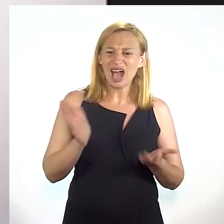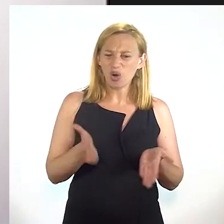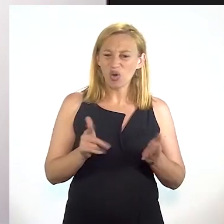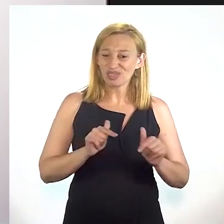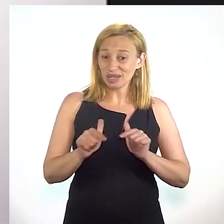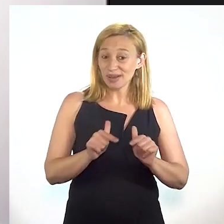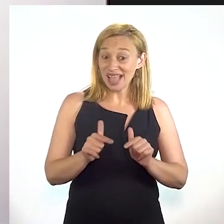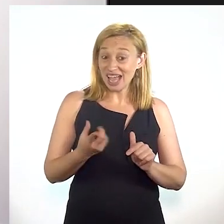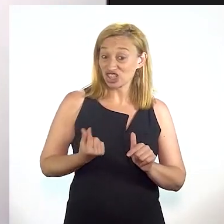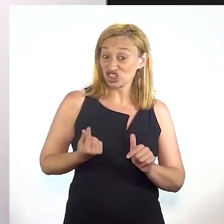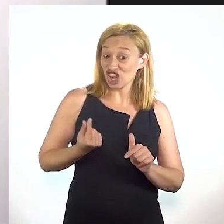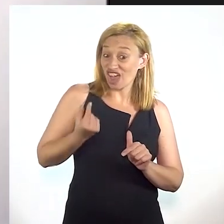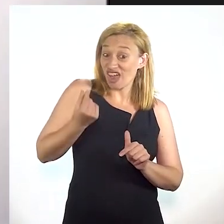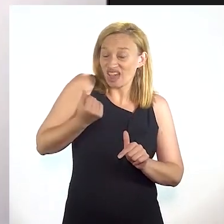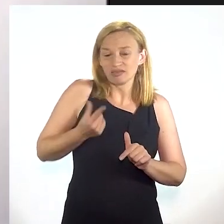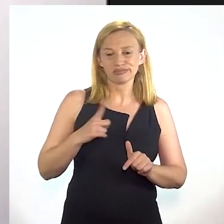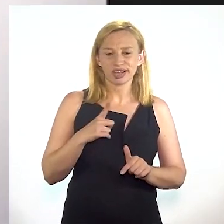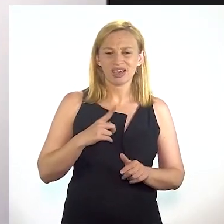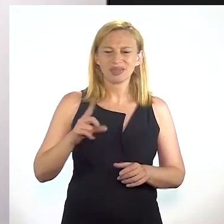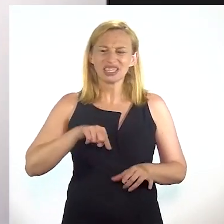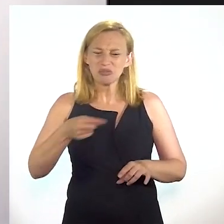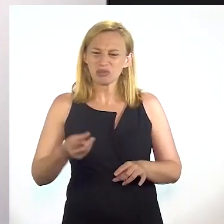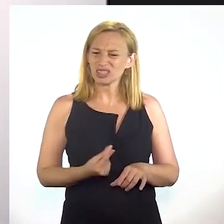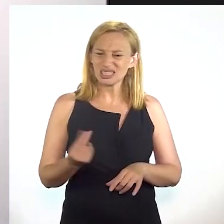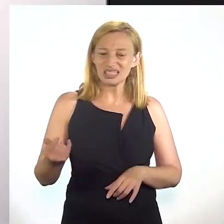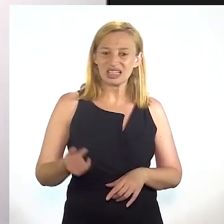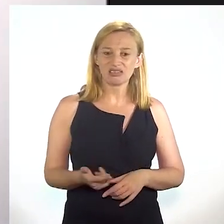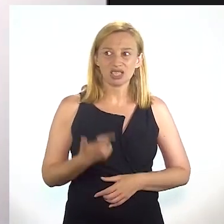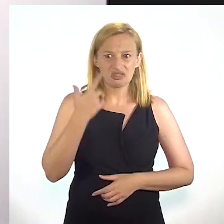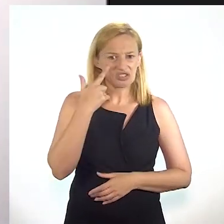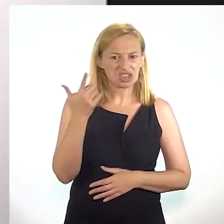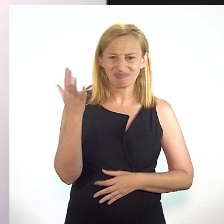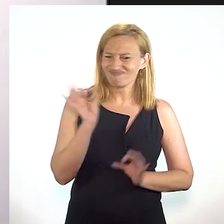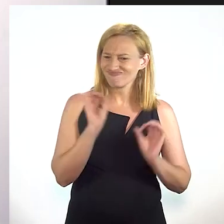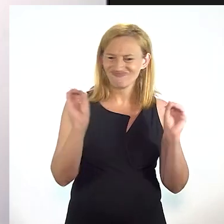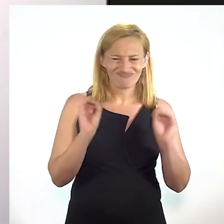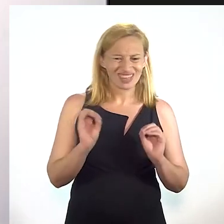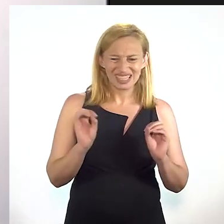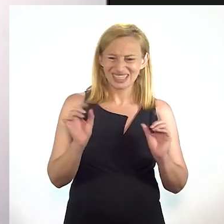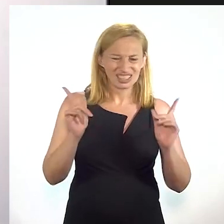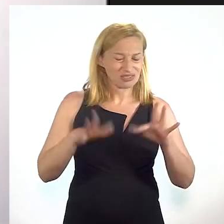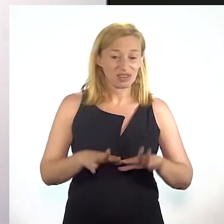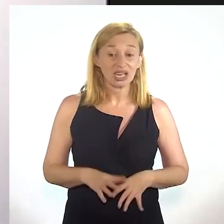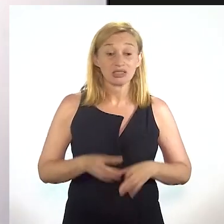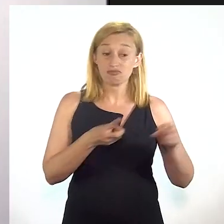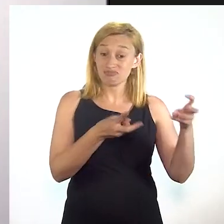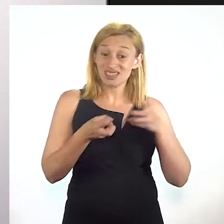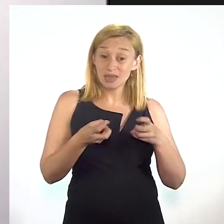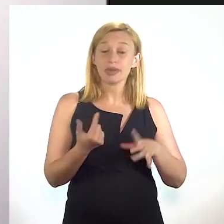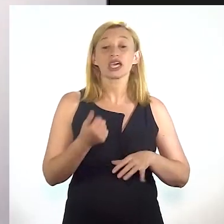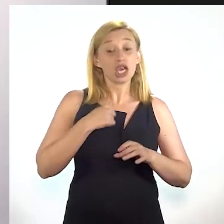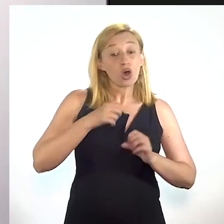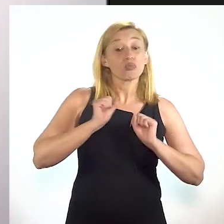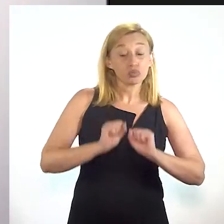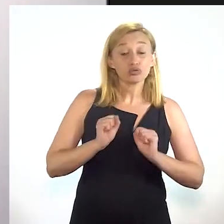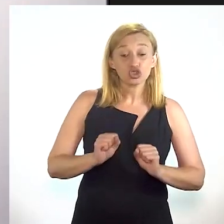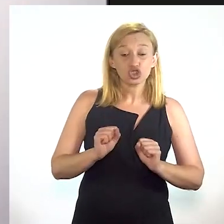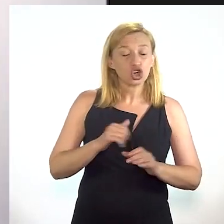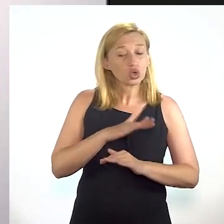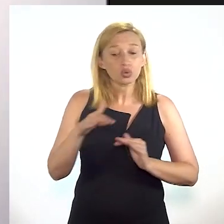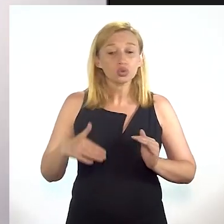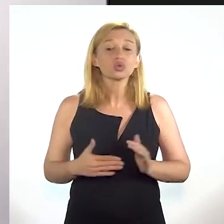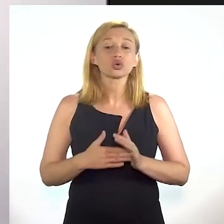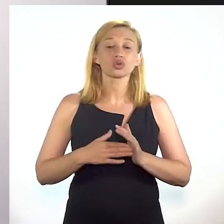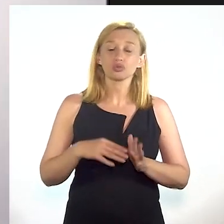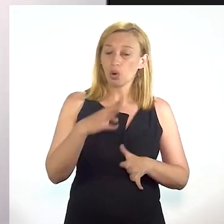vou sair, já vou para o mercado de trabalho, já vou ganhar milhões, mas quando você vê, não é nada disso, é um banho de água fria. E realmente perceber que eu podia